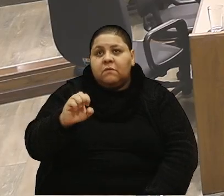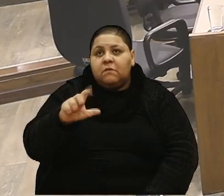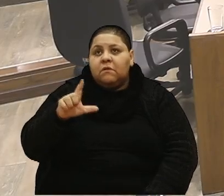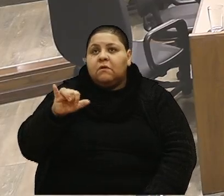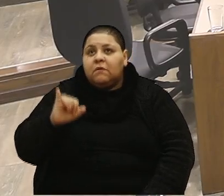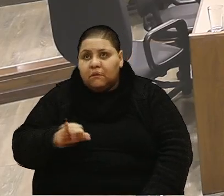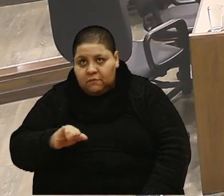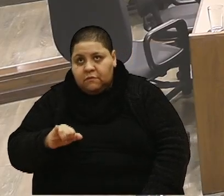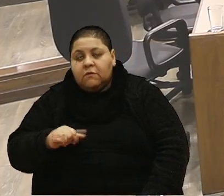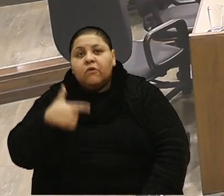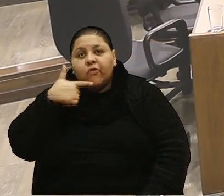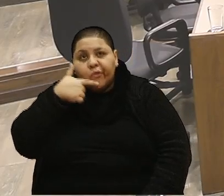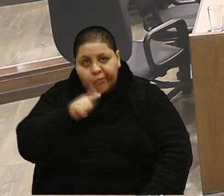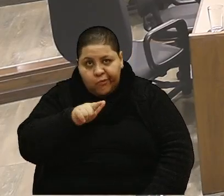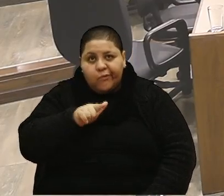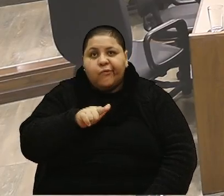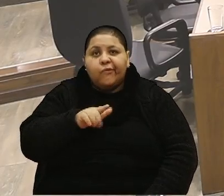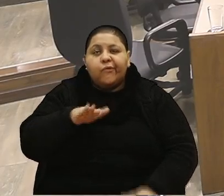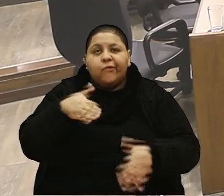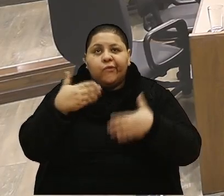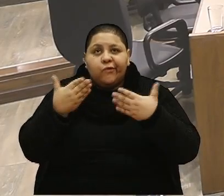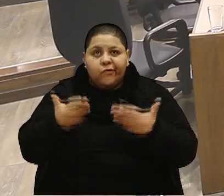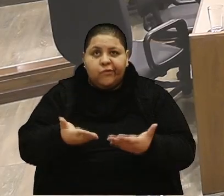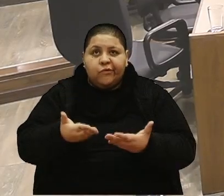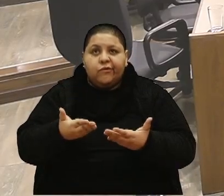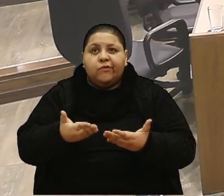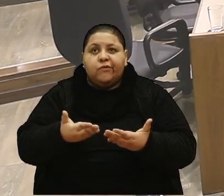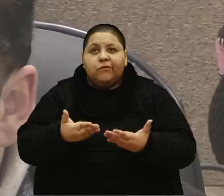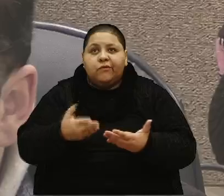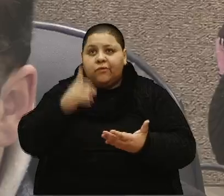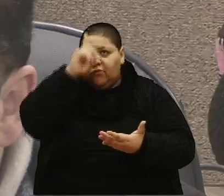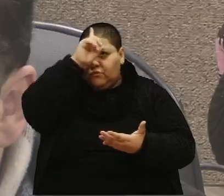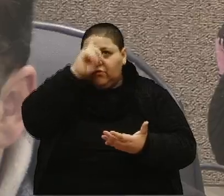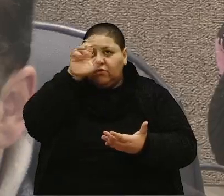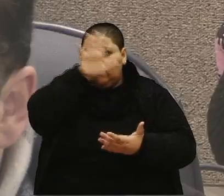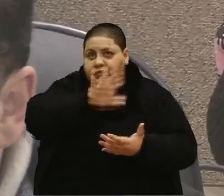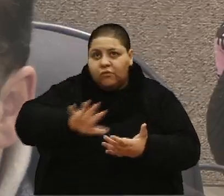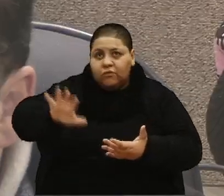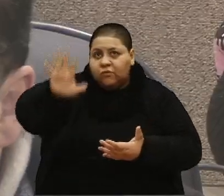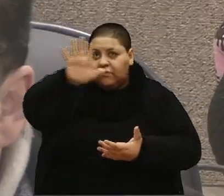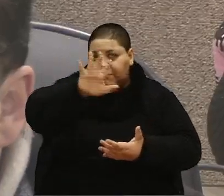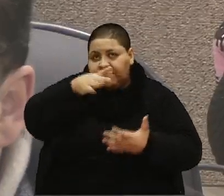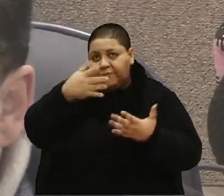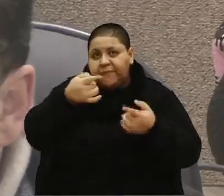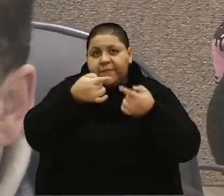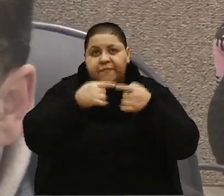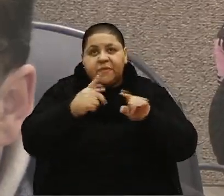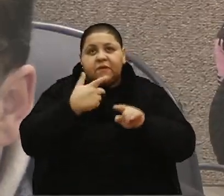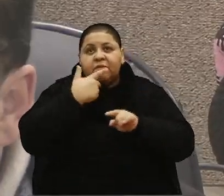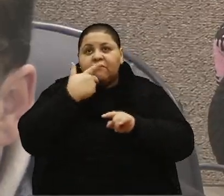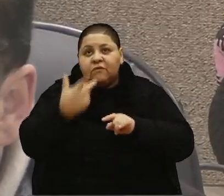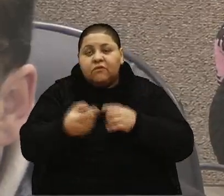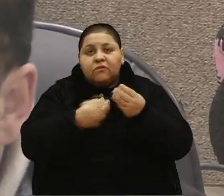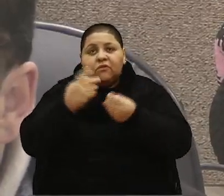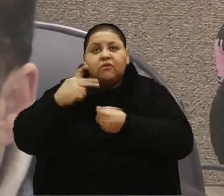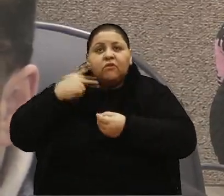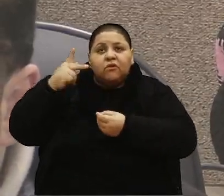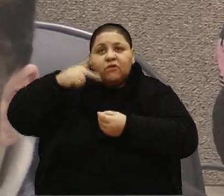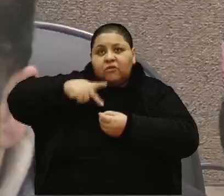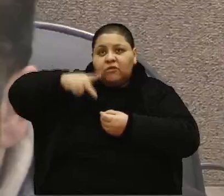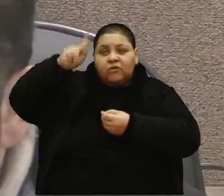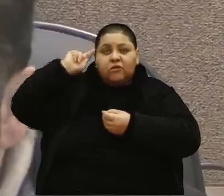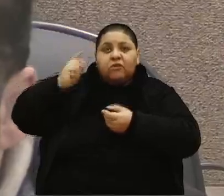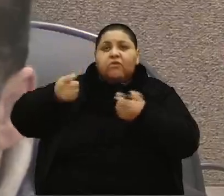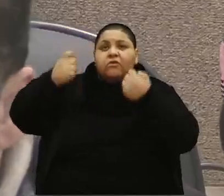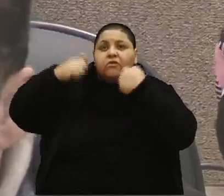foi conseguido, né? Então, provavelmente ele vai para o Hospital Geral do Plínio, mas dizer exatamente como o vereador Iago falou, a gente não